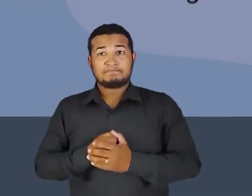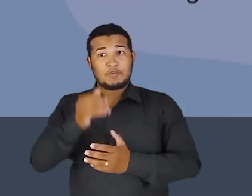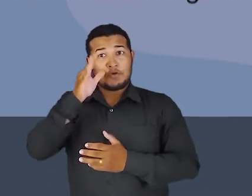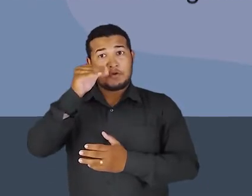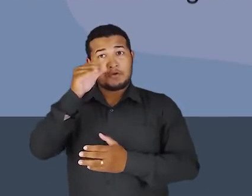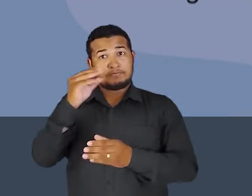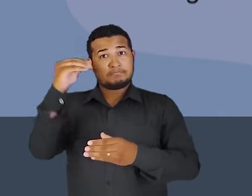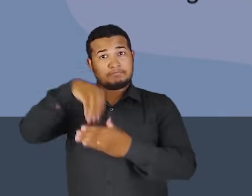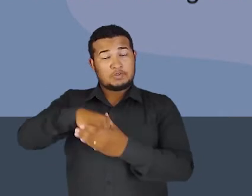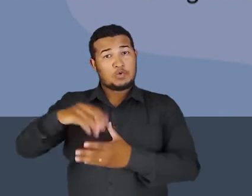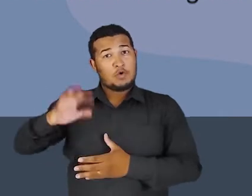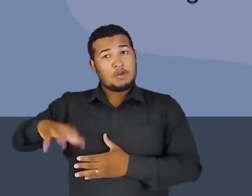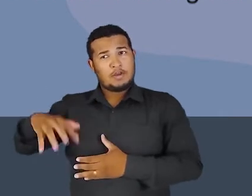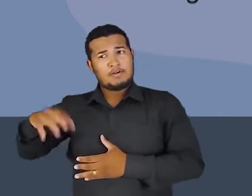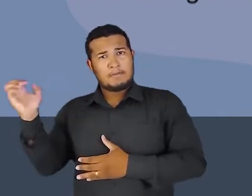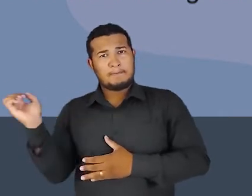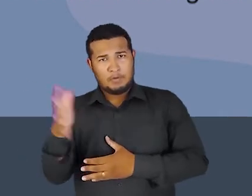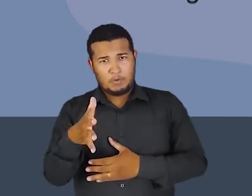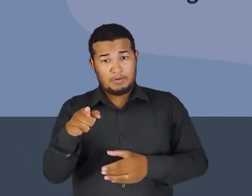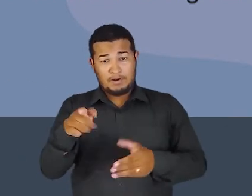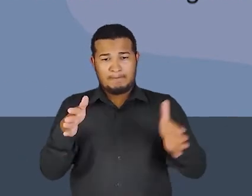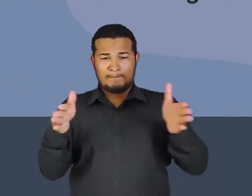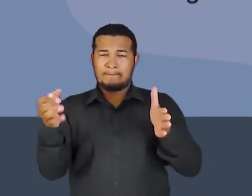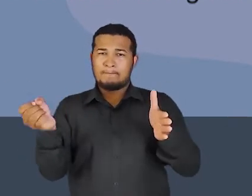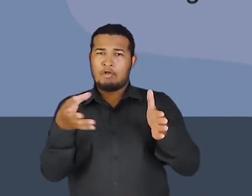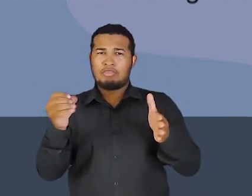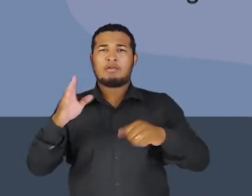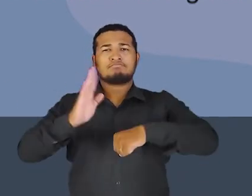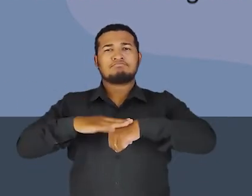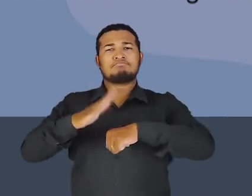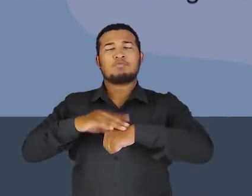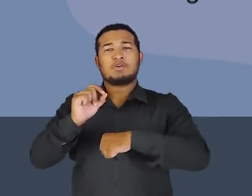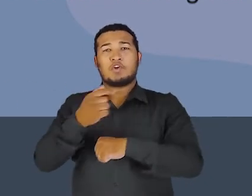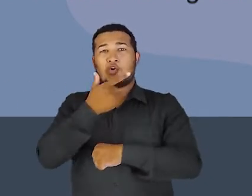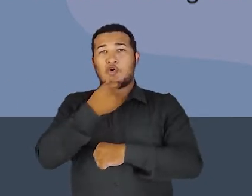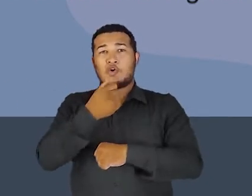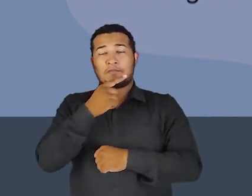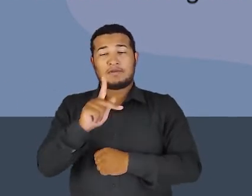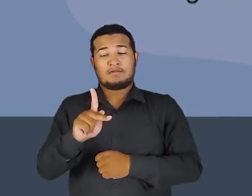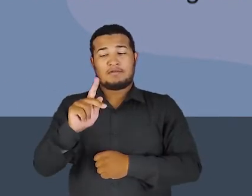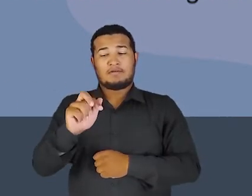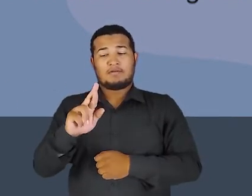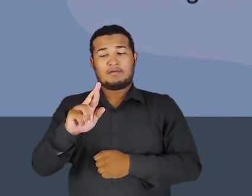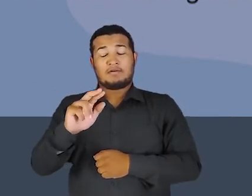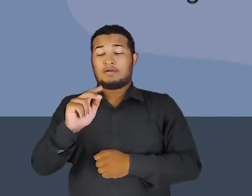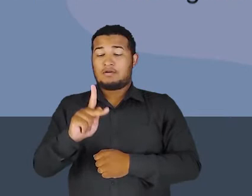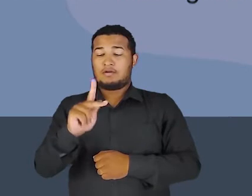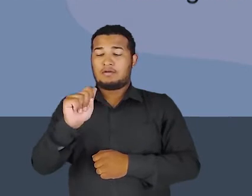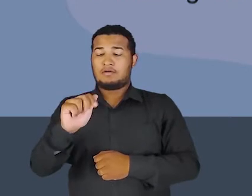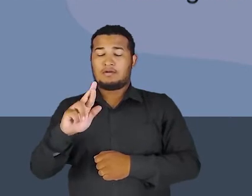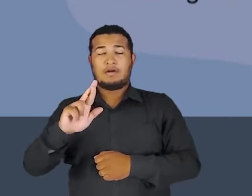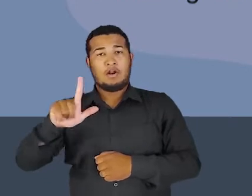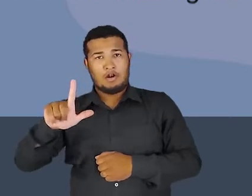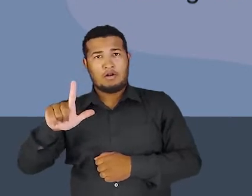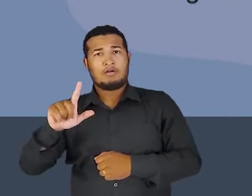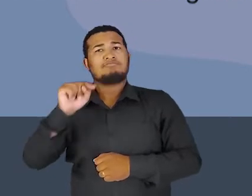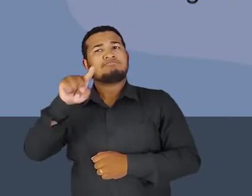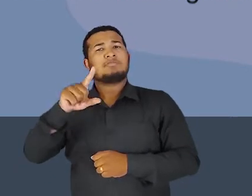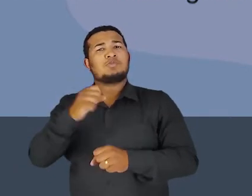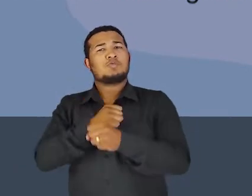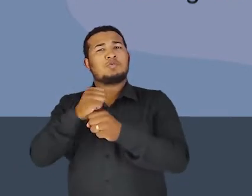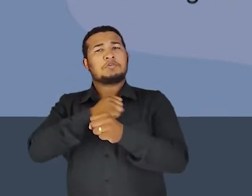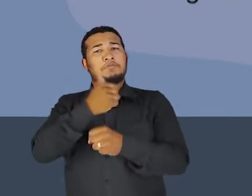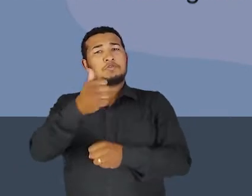handebol. O handebol moderno foi criado pelo professor alemão Karl Schillens no ano de